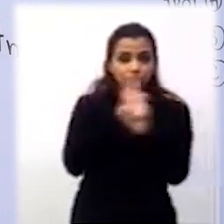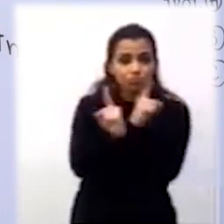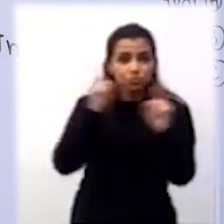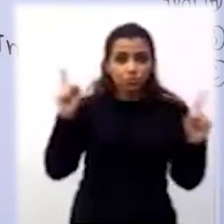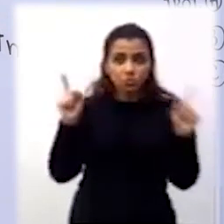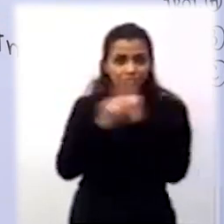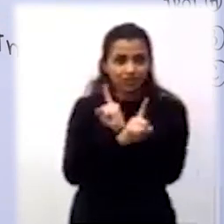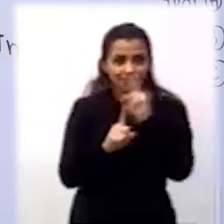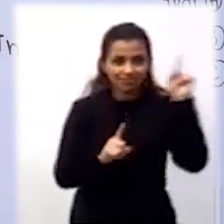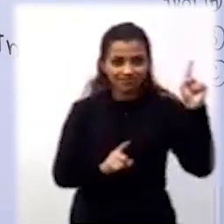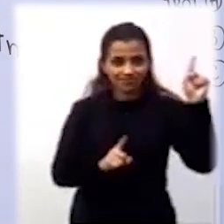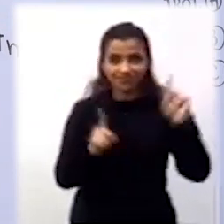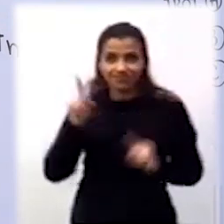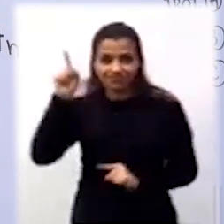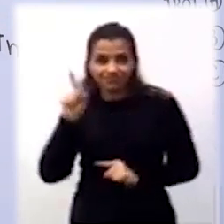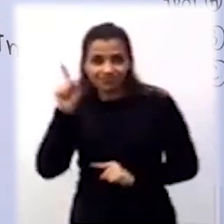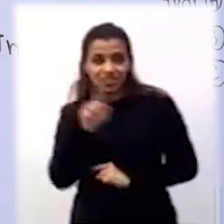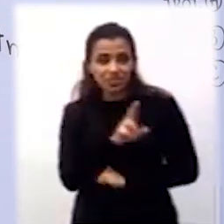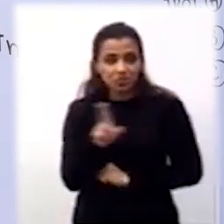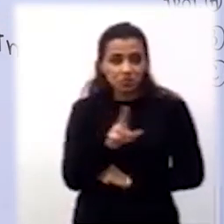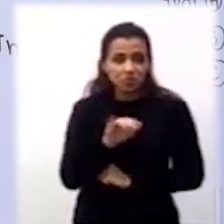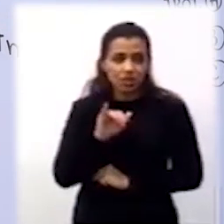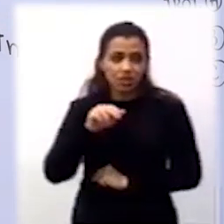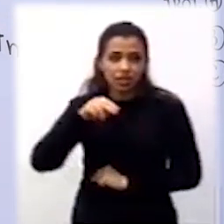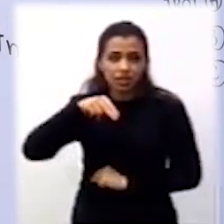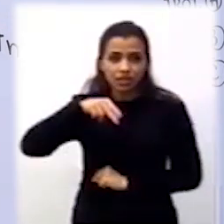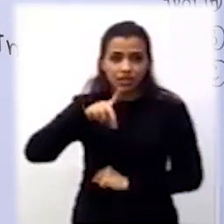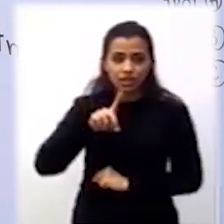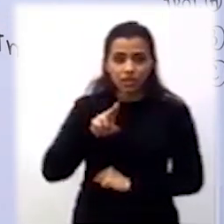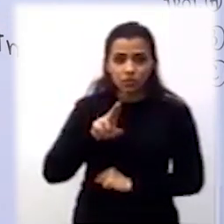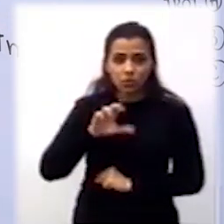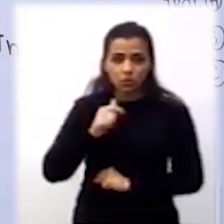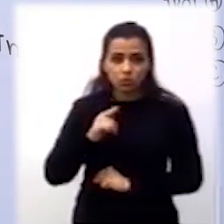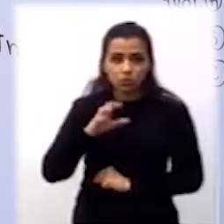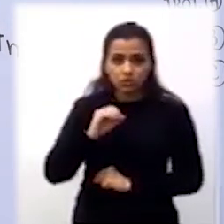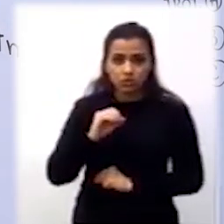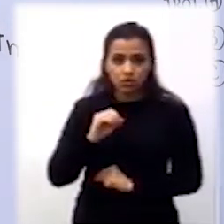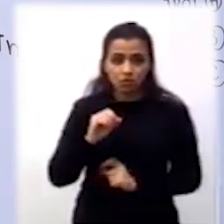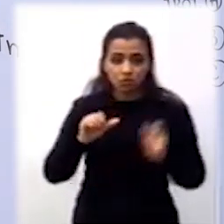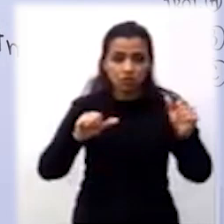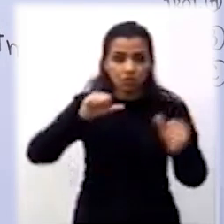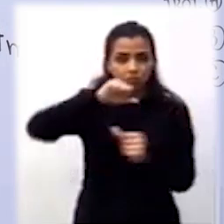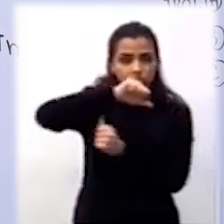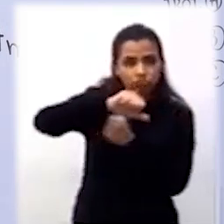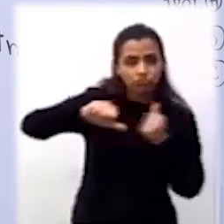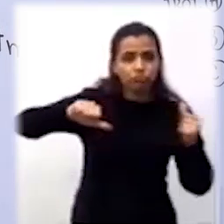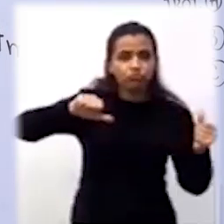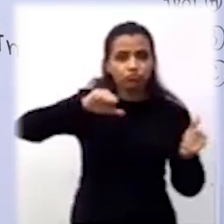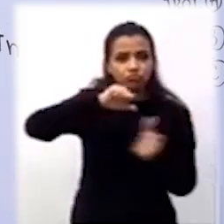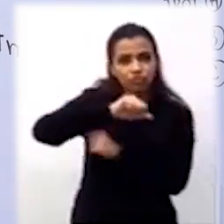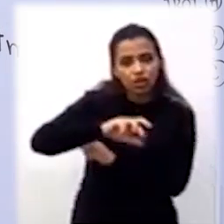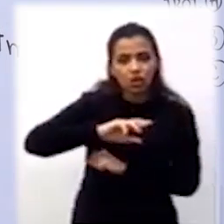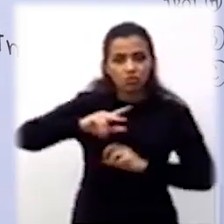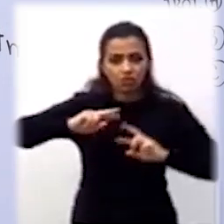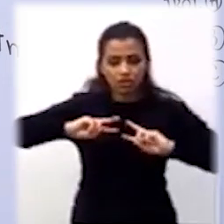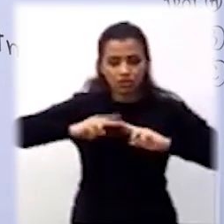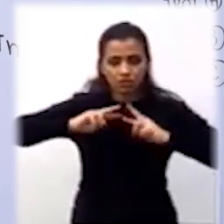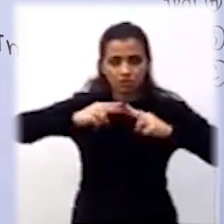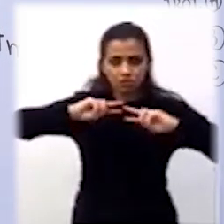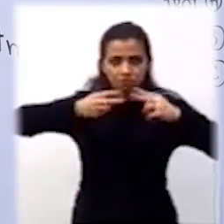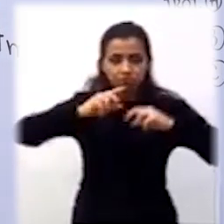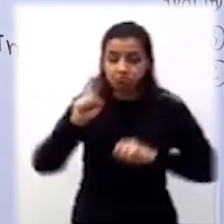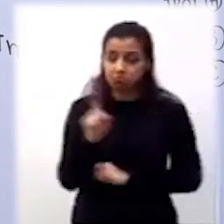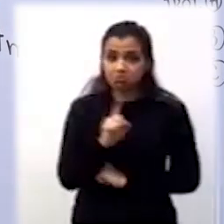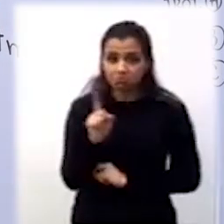de indução. Indução, tá, galera? Então, quando ele fica aqui, não faz a lise, não se replica, a gente chama isso aqui de